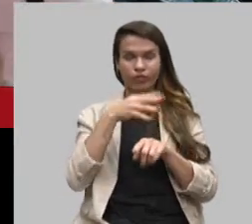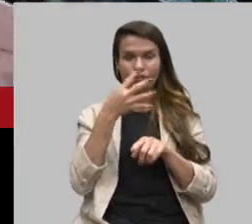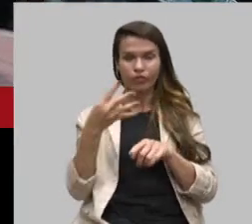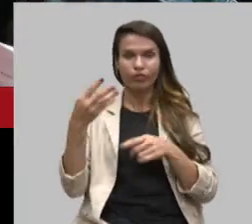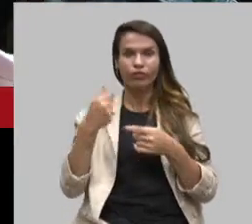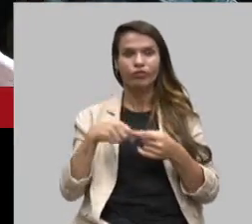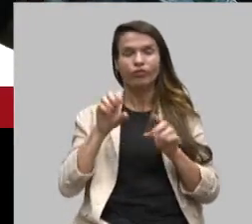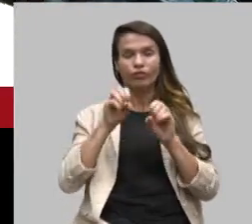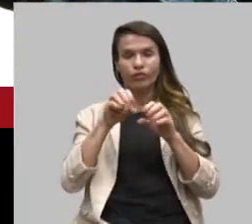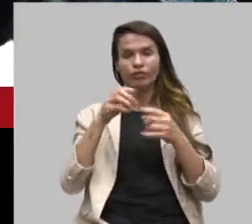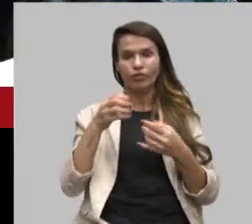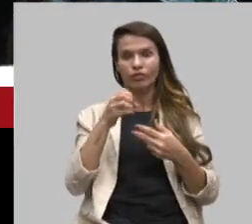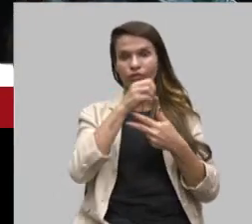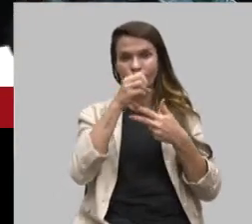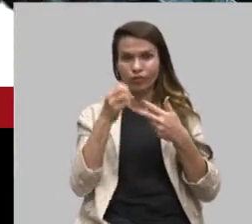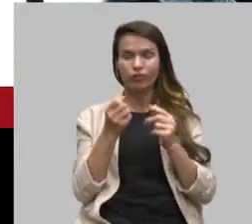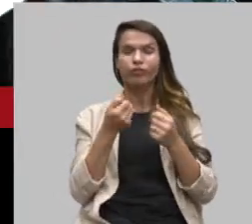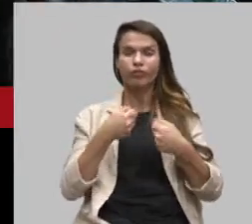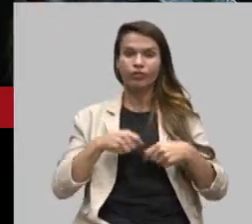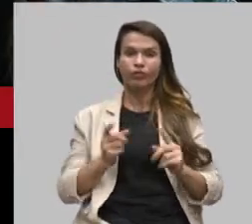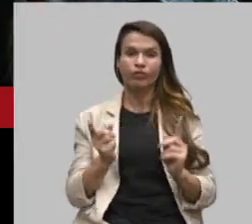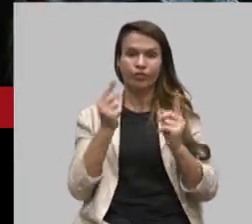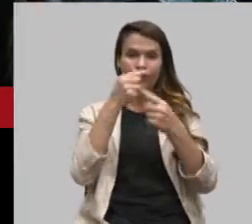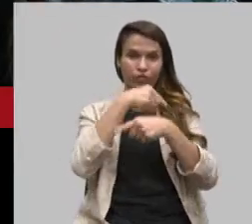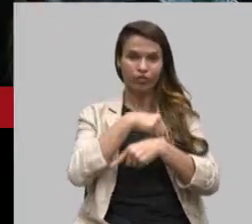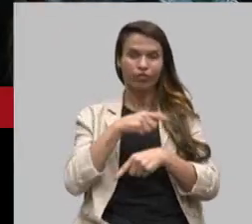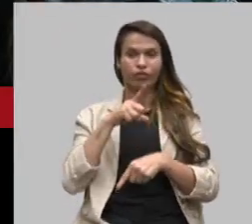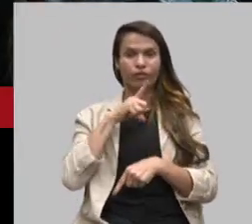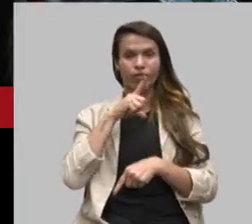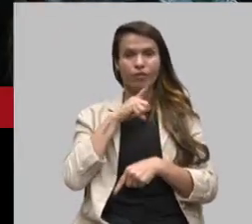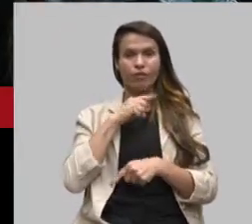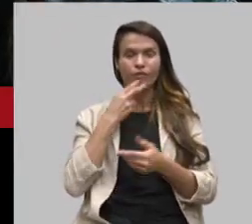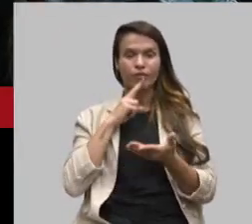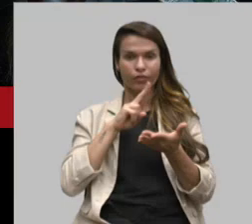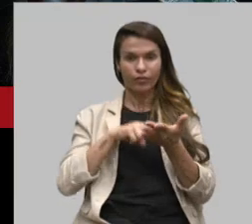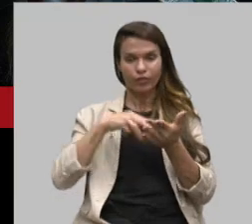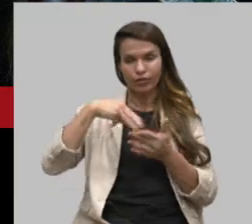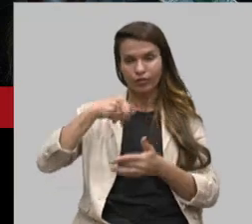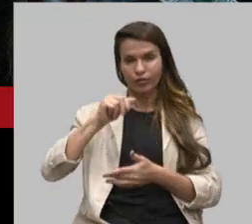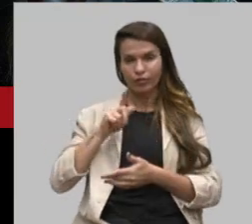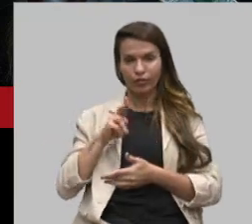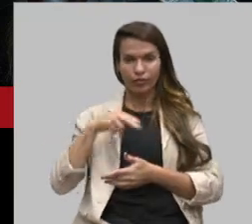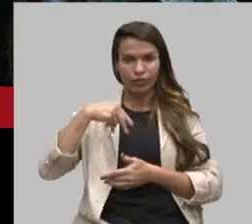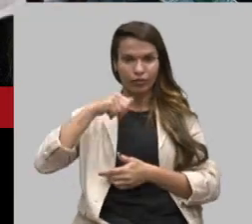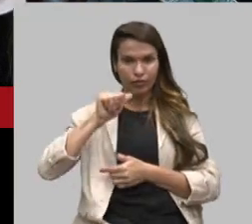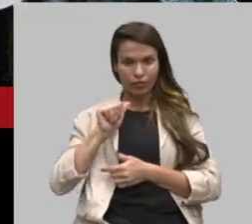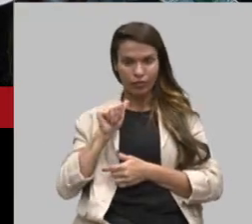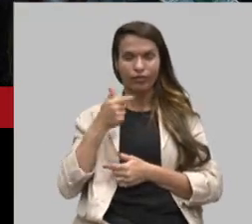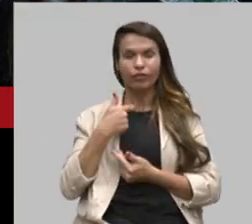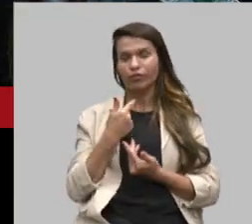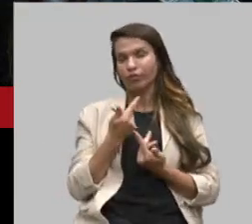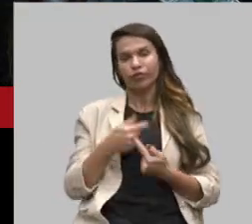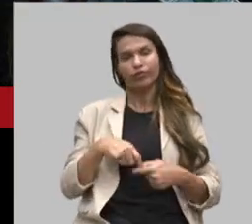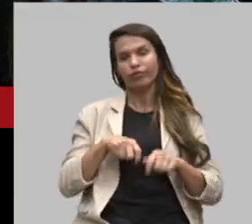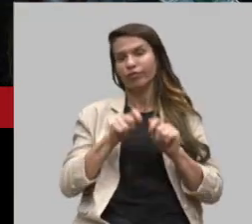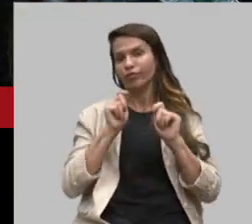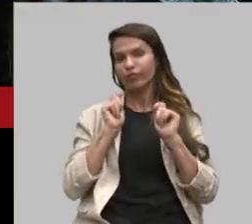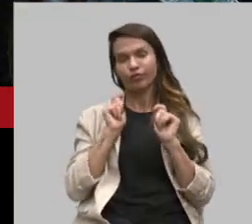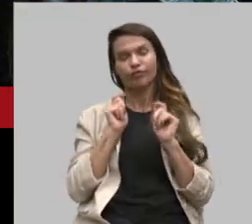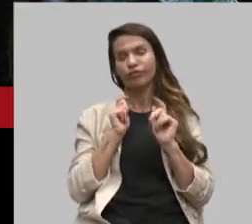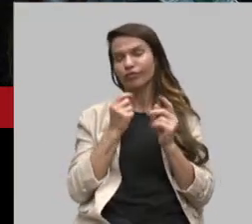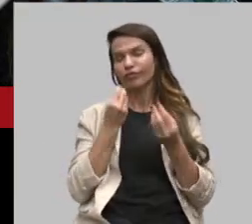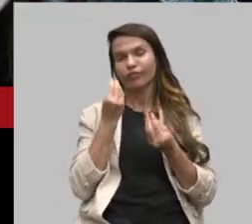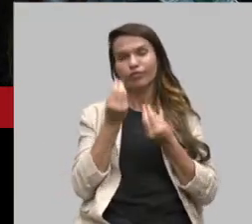convergir é o que tá na Carta Magna né então e não tem como a gente meio que entrar